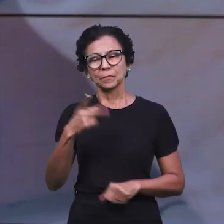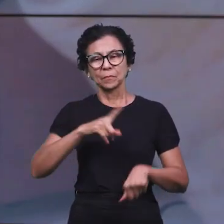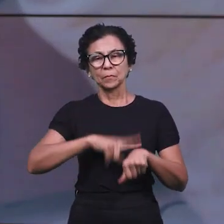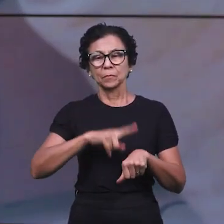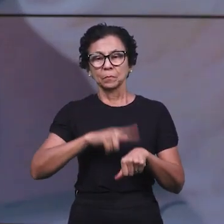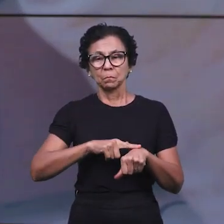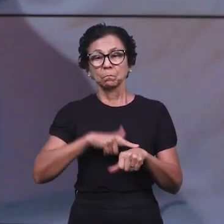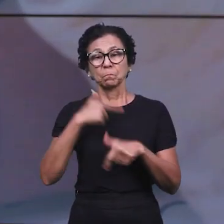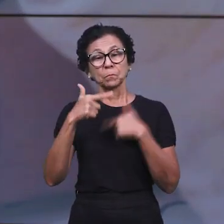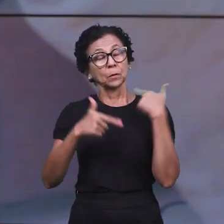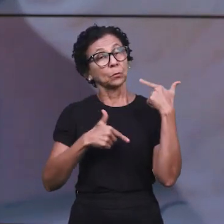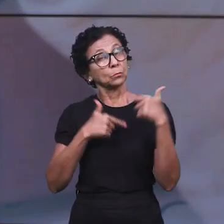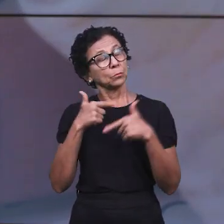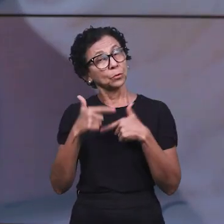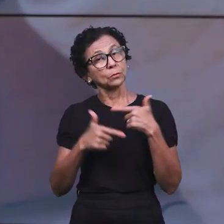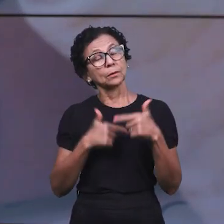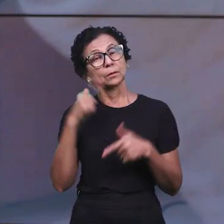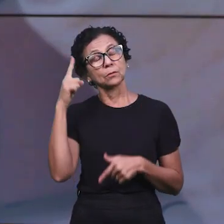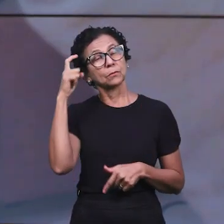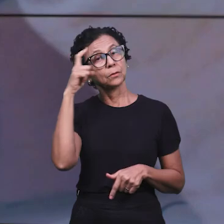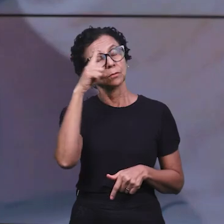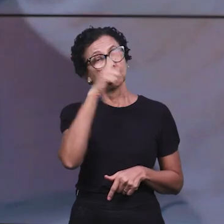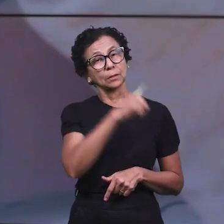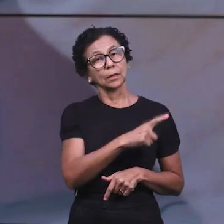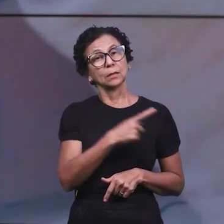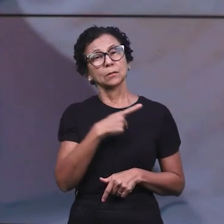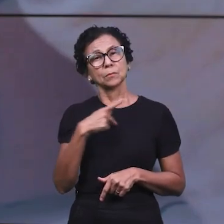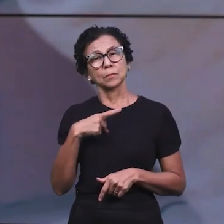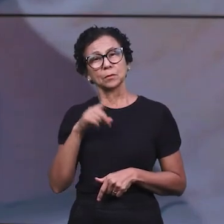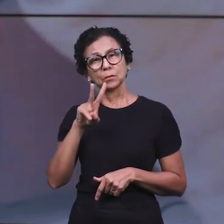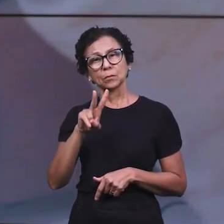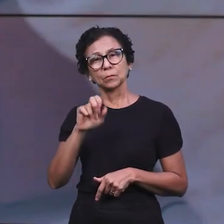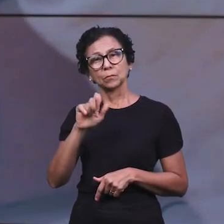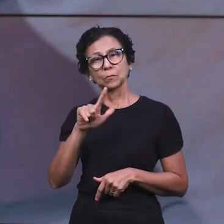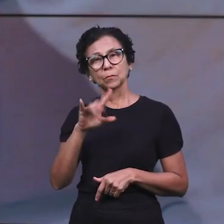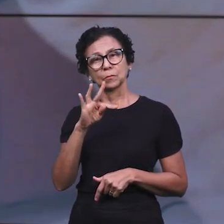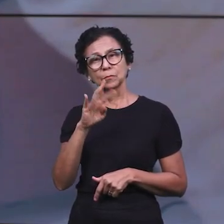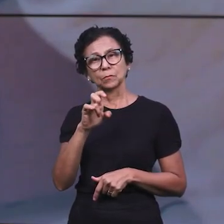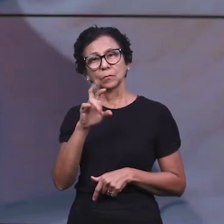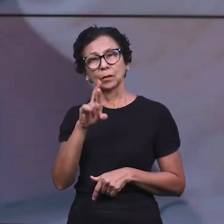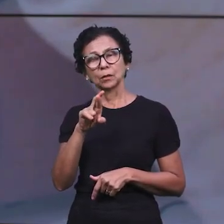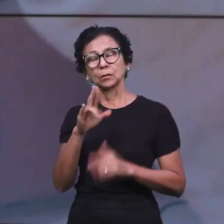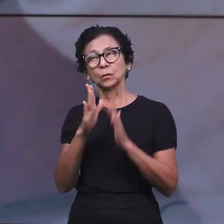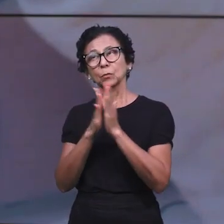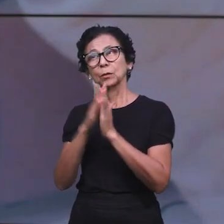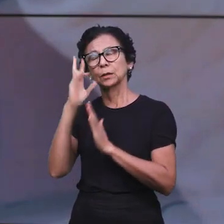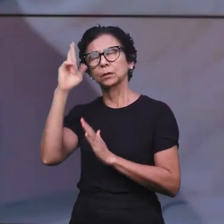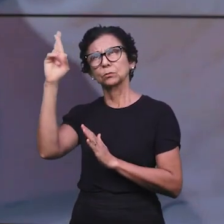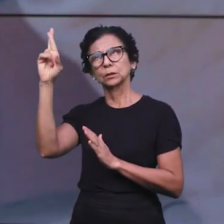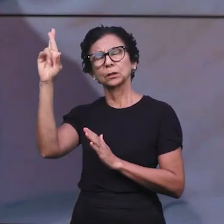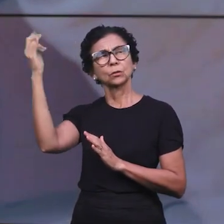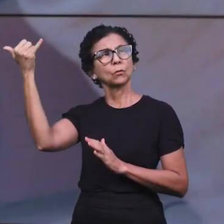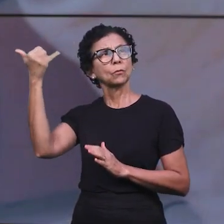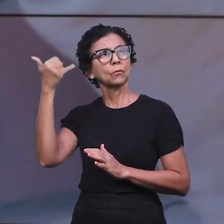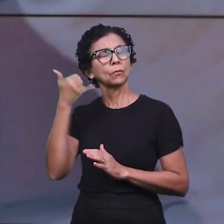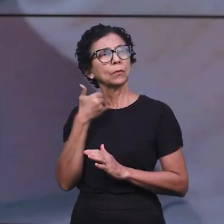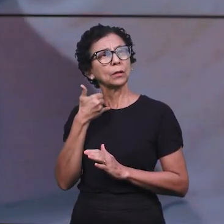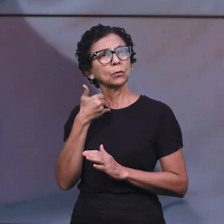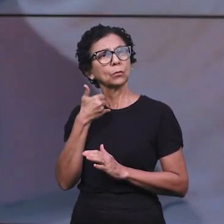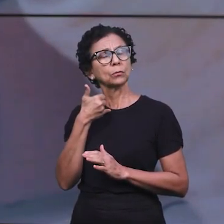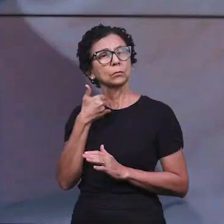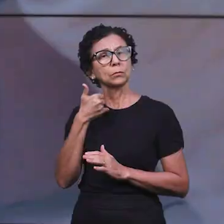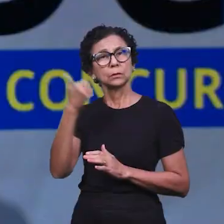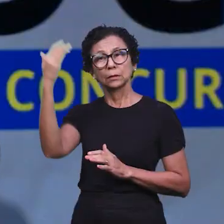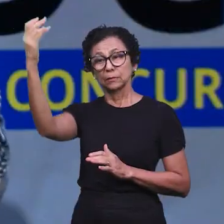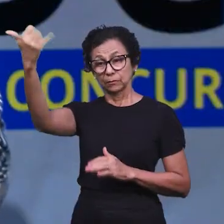grande luta, de grande dificuldade, ele orando ao Senhor, buscando uma direção, ele ouviu a voz do Senhor que falava diretamente